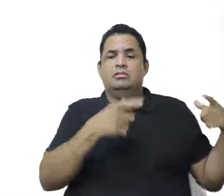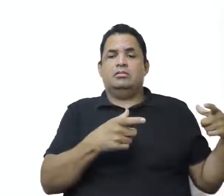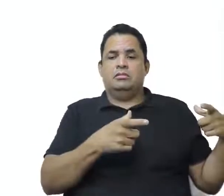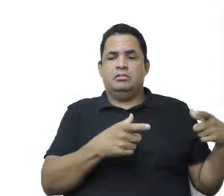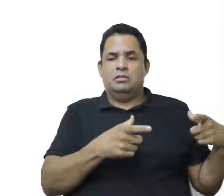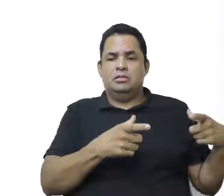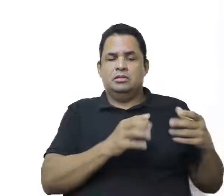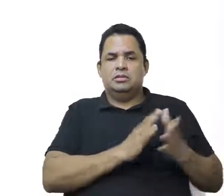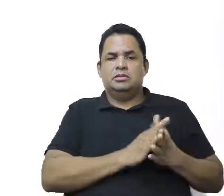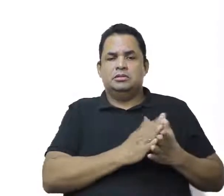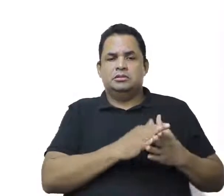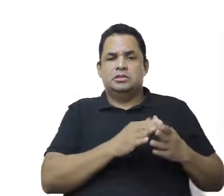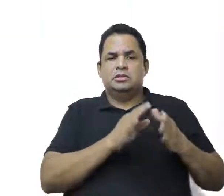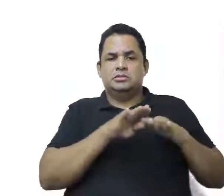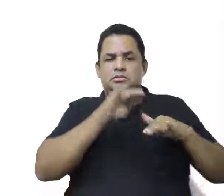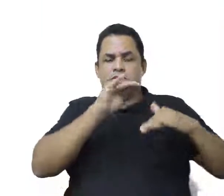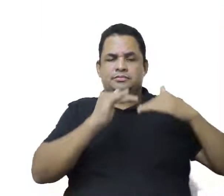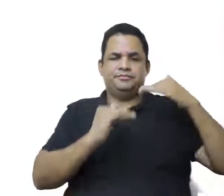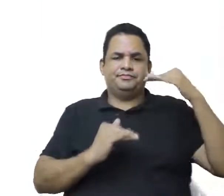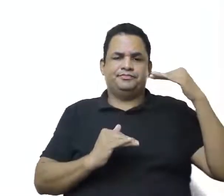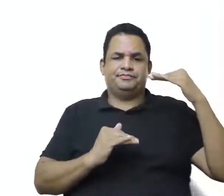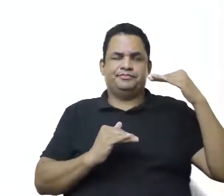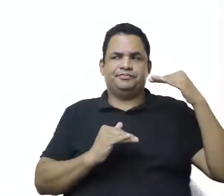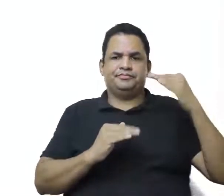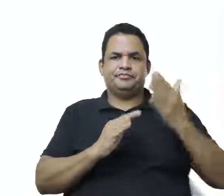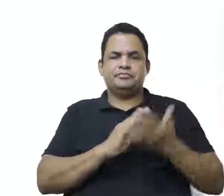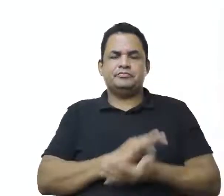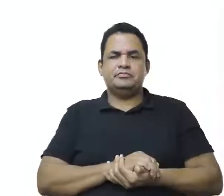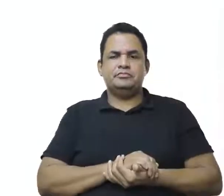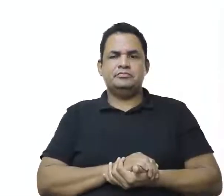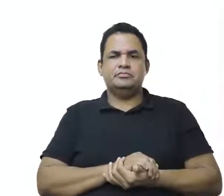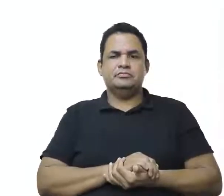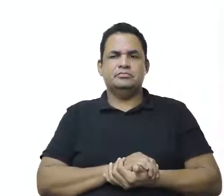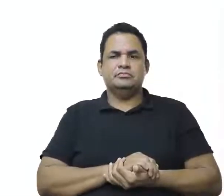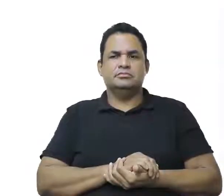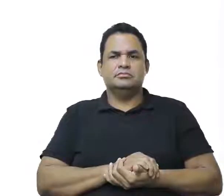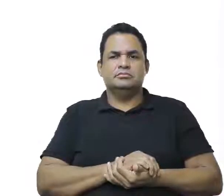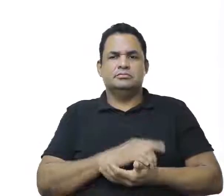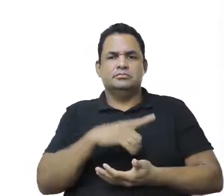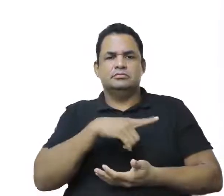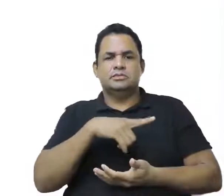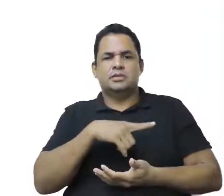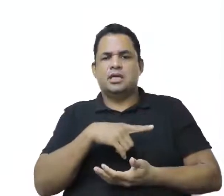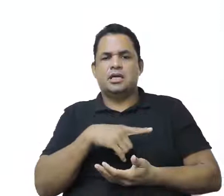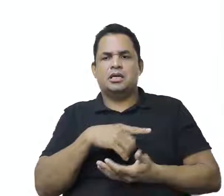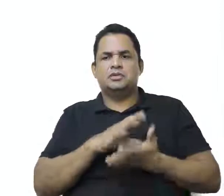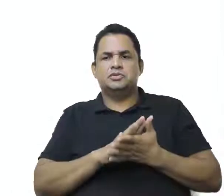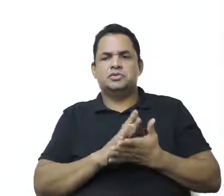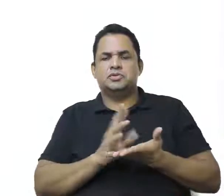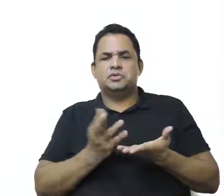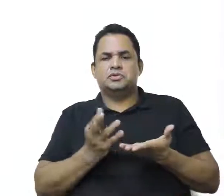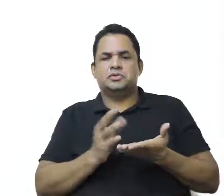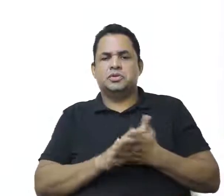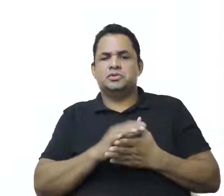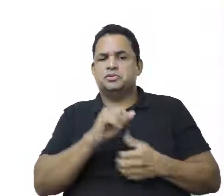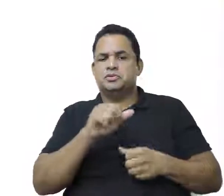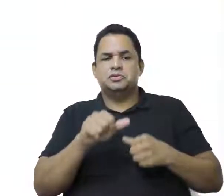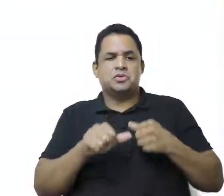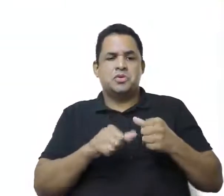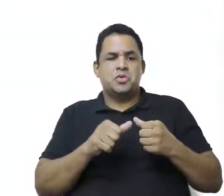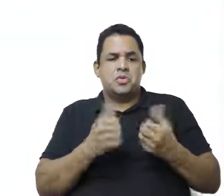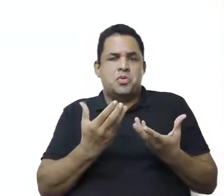né, essas desigualdades. Essa desigualdade, ela acabou vestindo uma outra roupa. Ela só mudou de